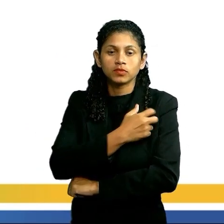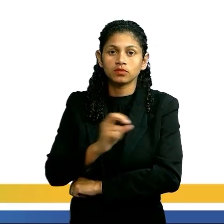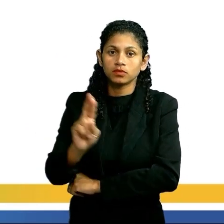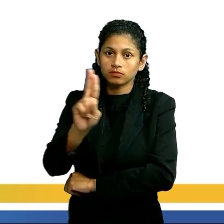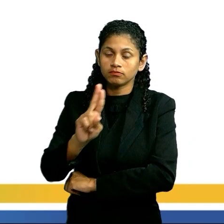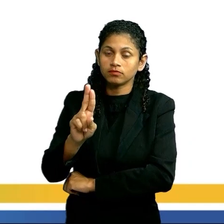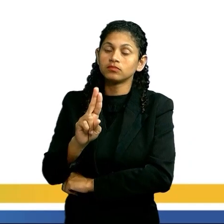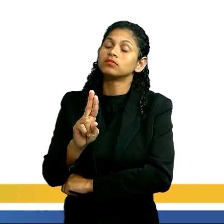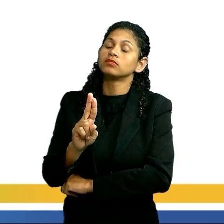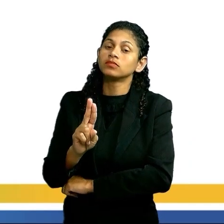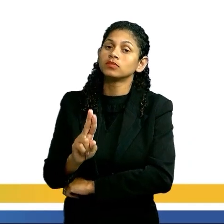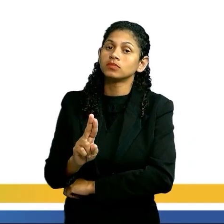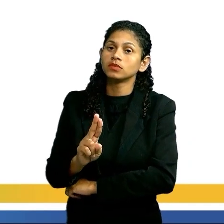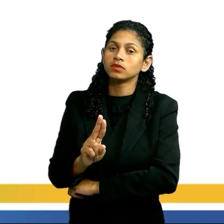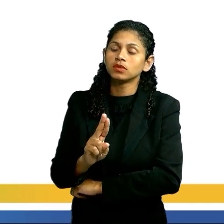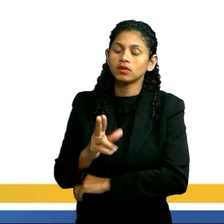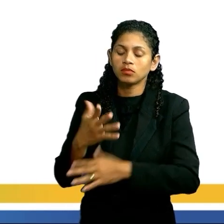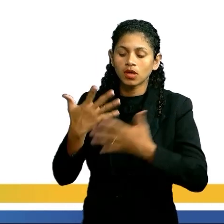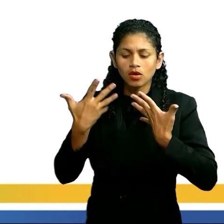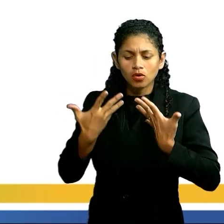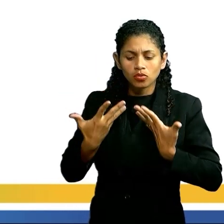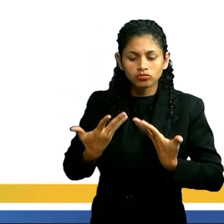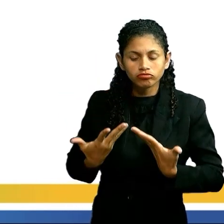efeitos de adormecer, né, o corpo.